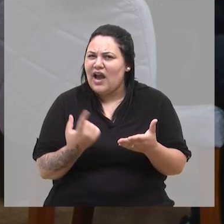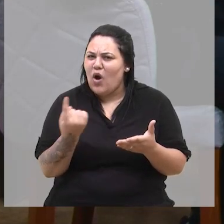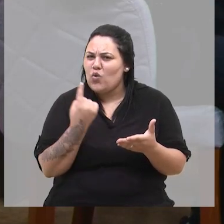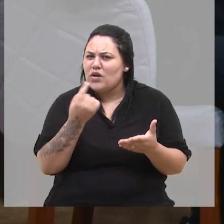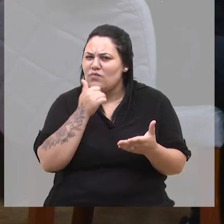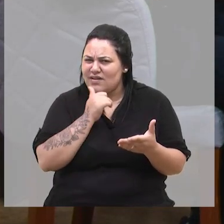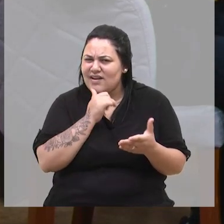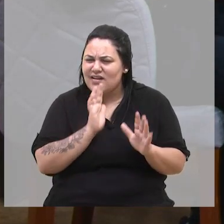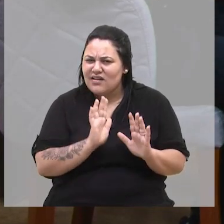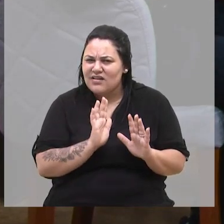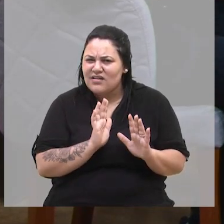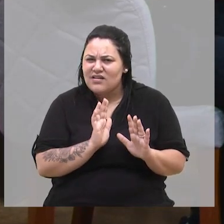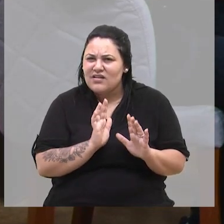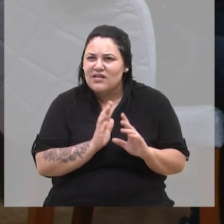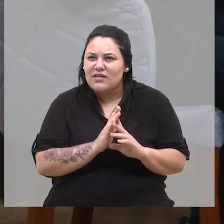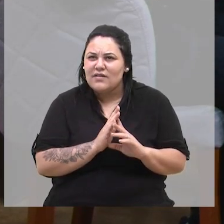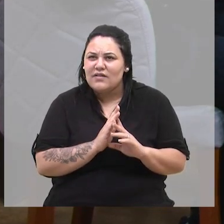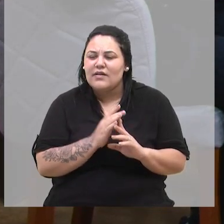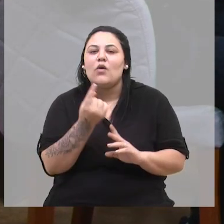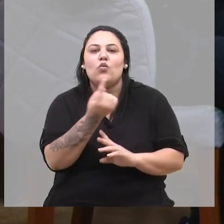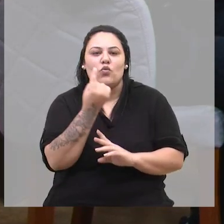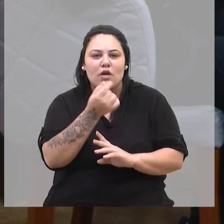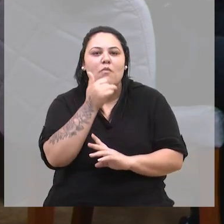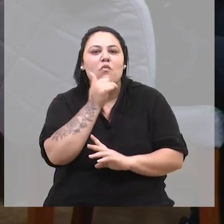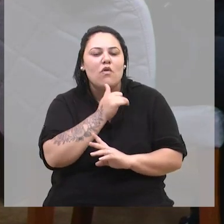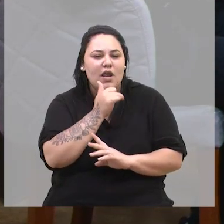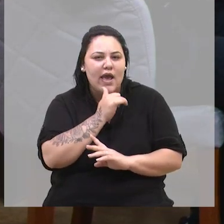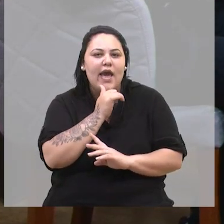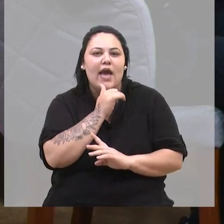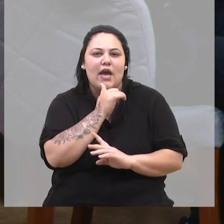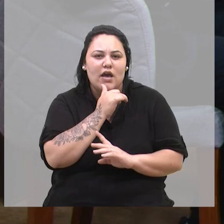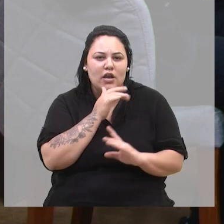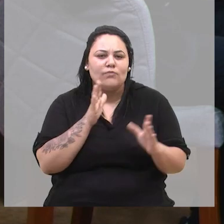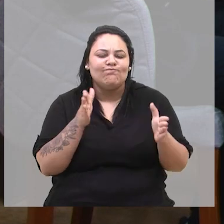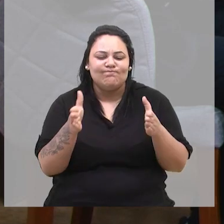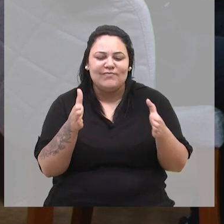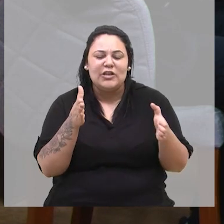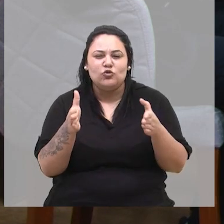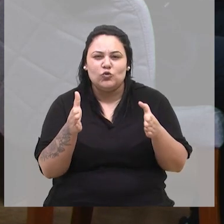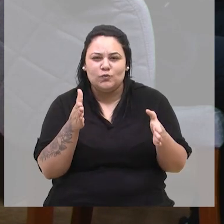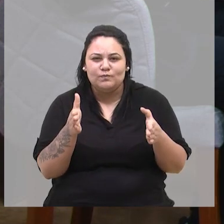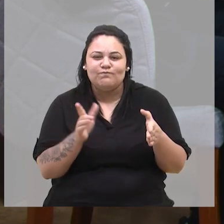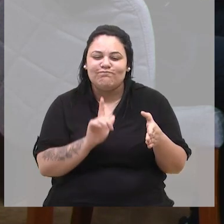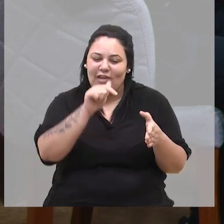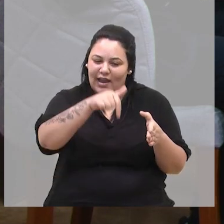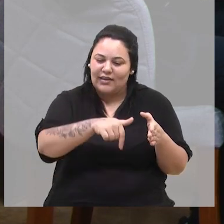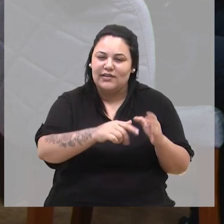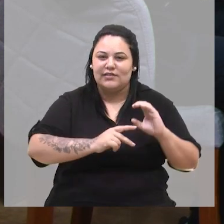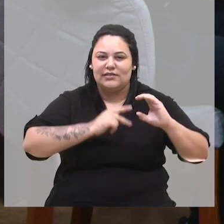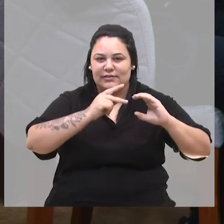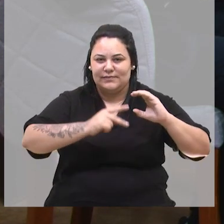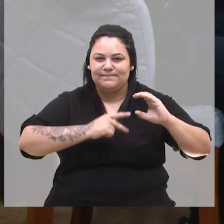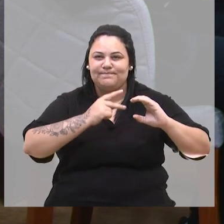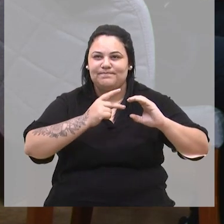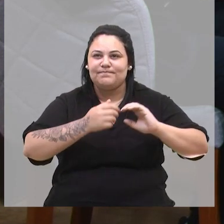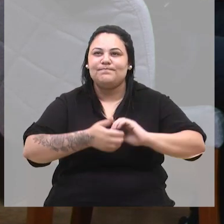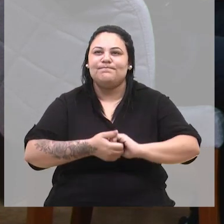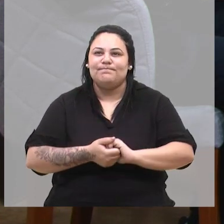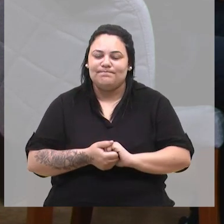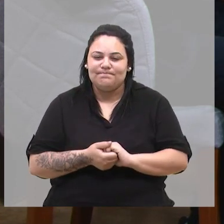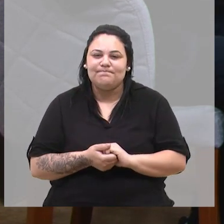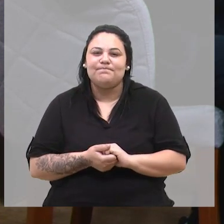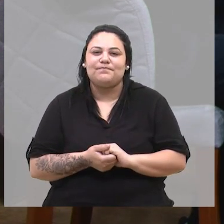única mulher. Uma única mulher durante toda uma legislatura aqui na Câmara de Vereadores, sem dúvida